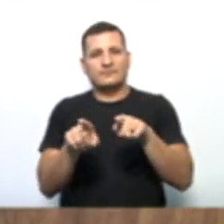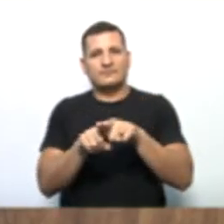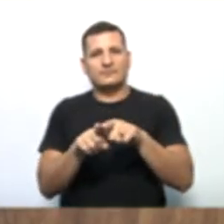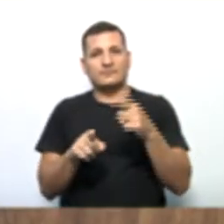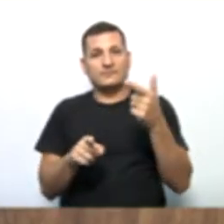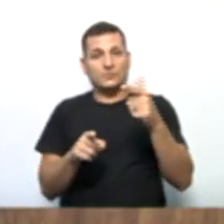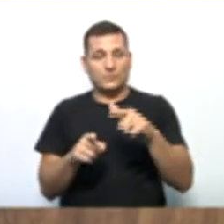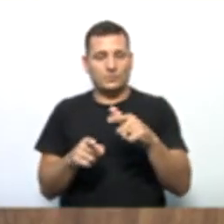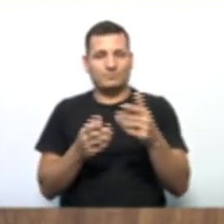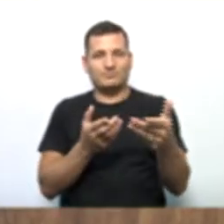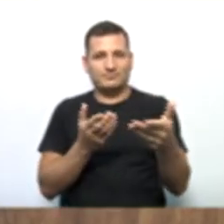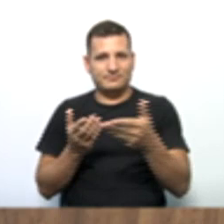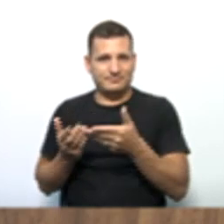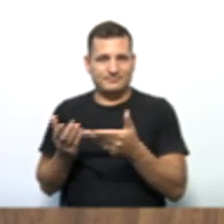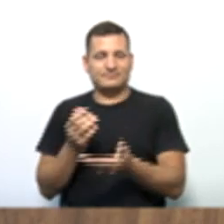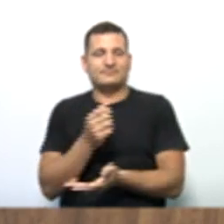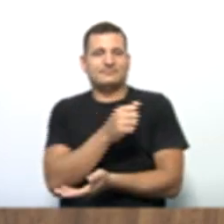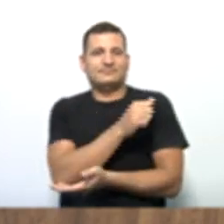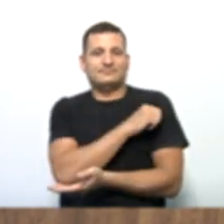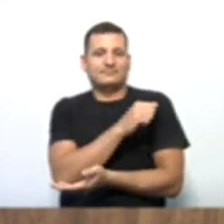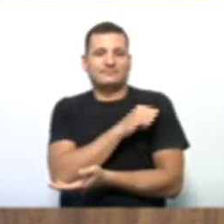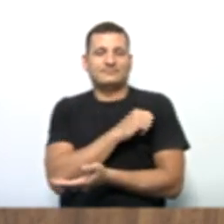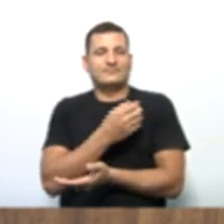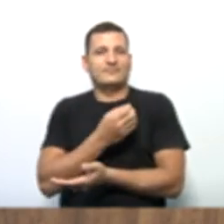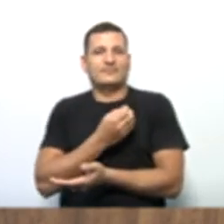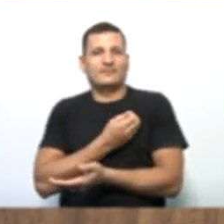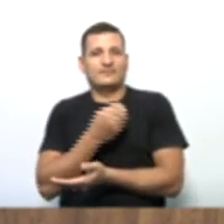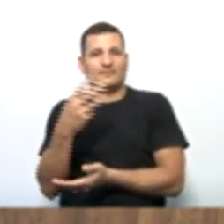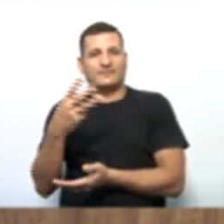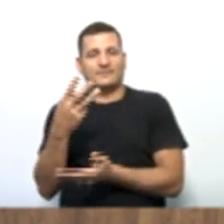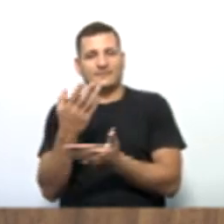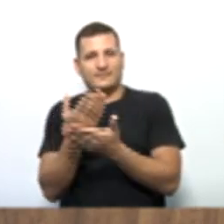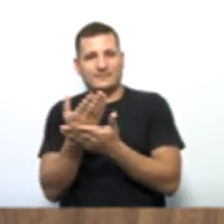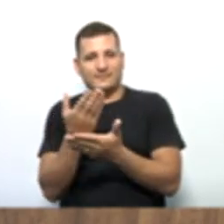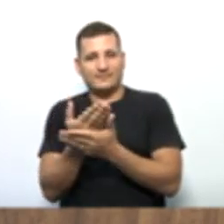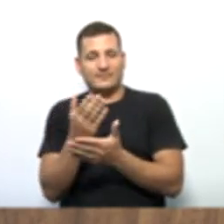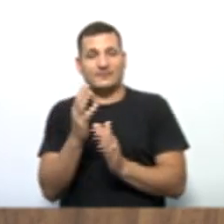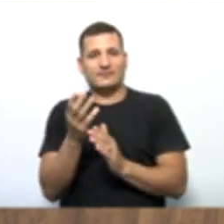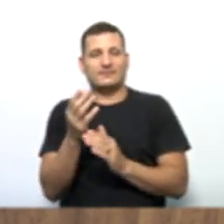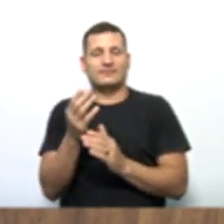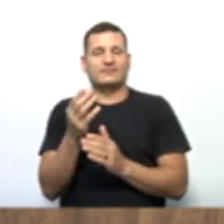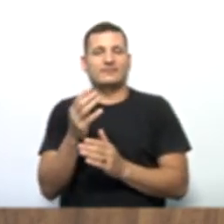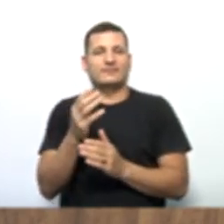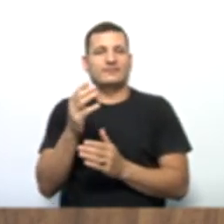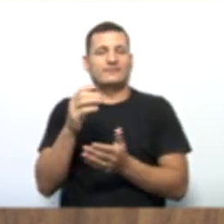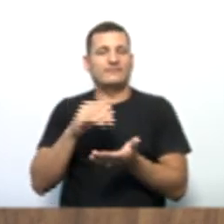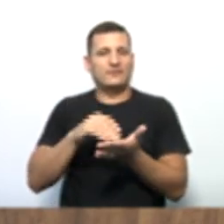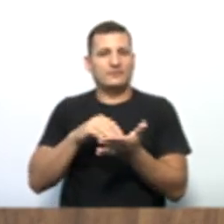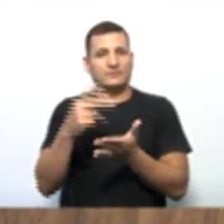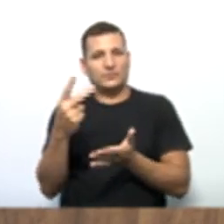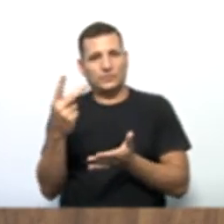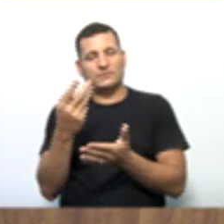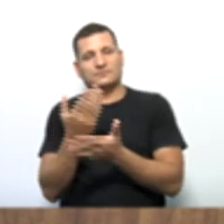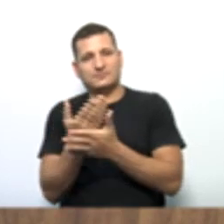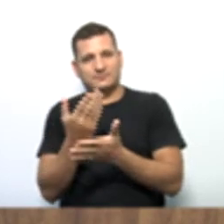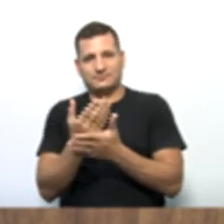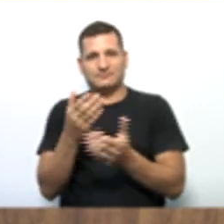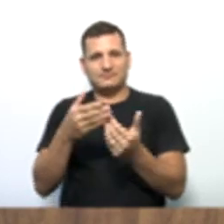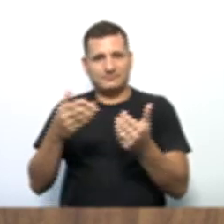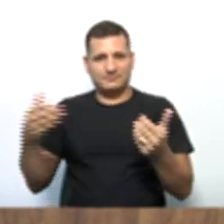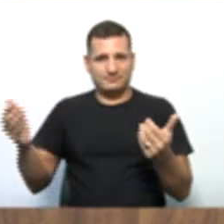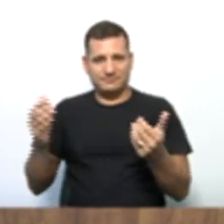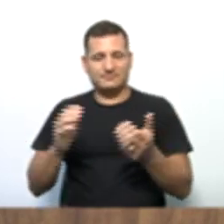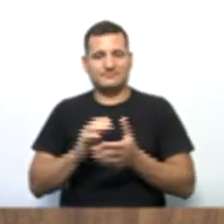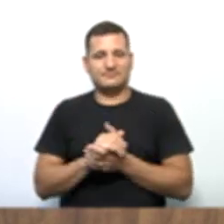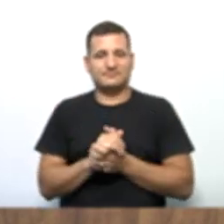aqui, bem-vindo conosco na nossa aula de número 3, né? Já tivemos aí 2 aulas pela frente, estamos aí na metade do caminho, basicamente, da